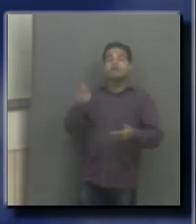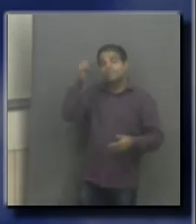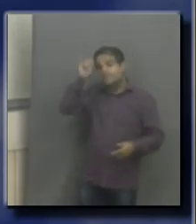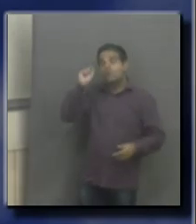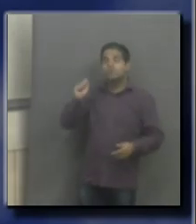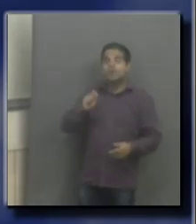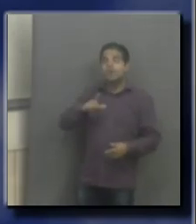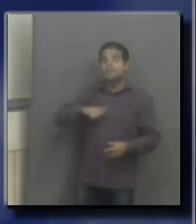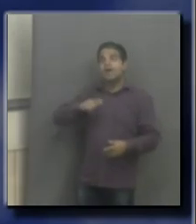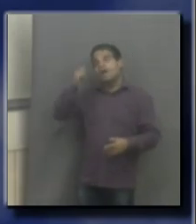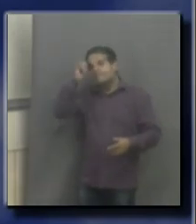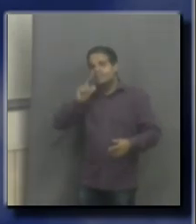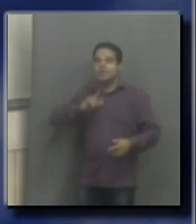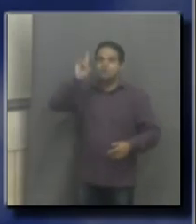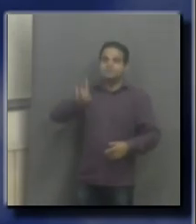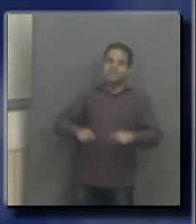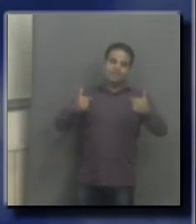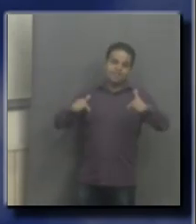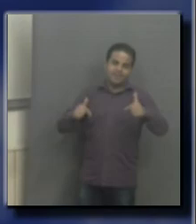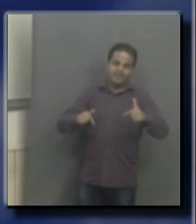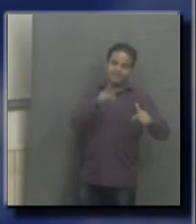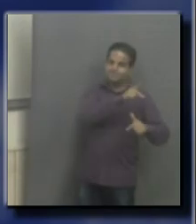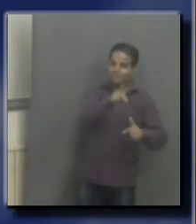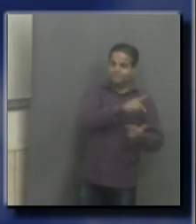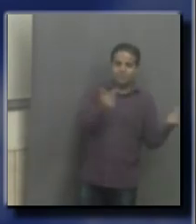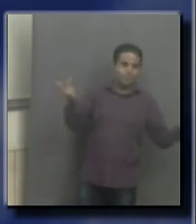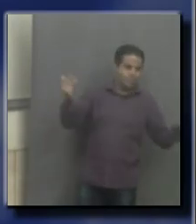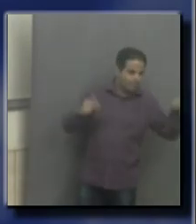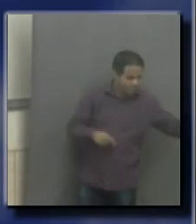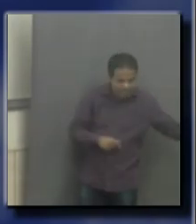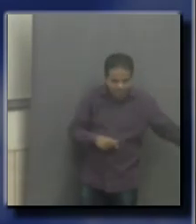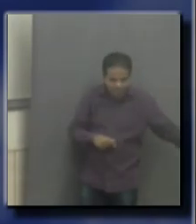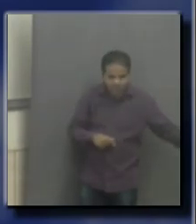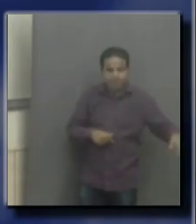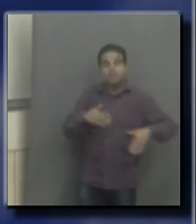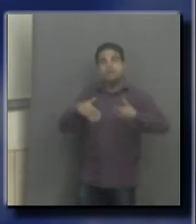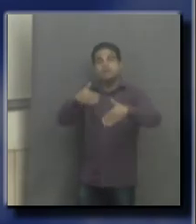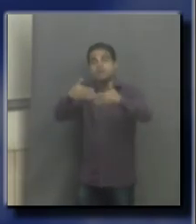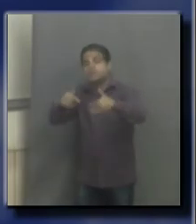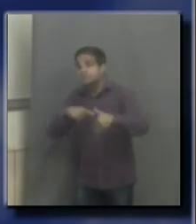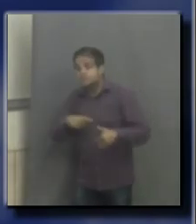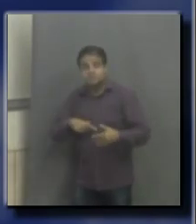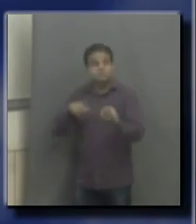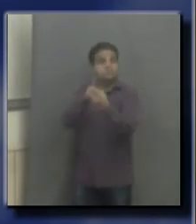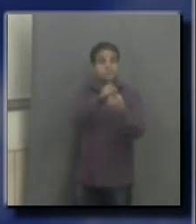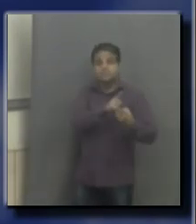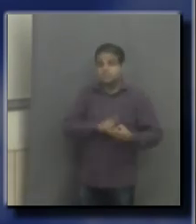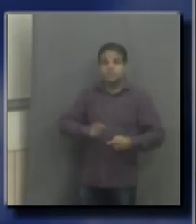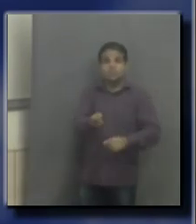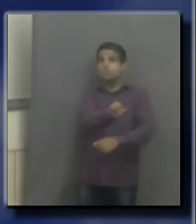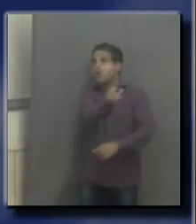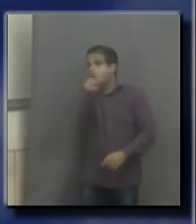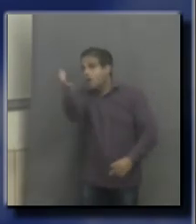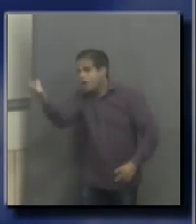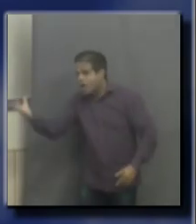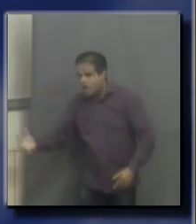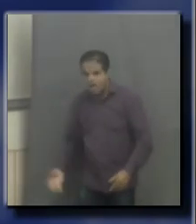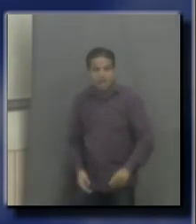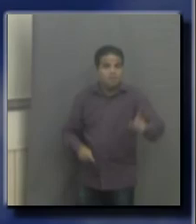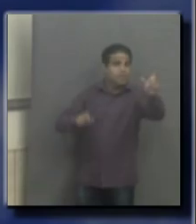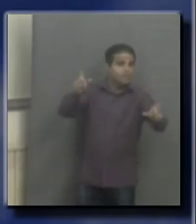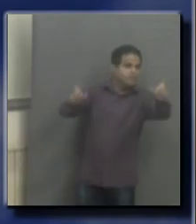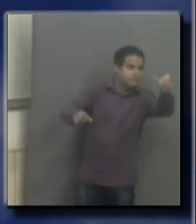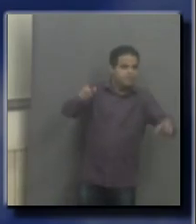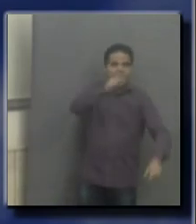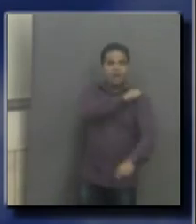todos os direitos trabalhistas do docente, e acaba tendo que atender uma quantidade